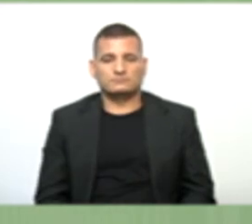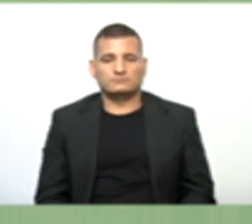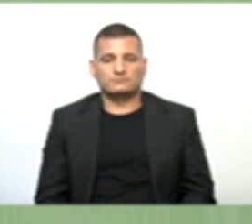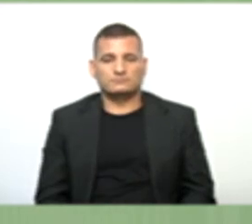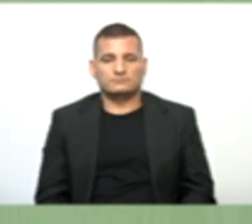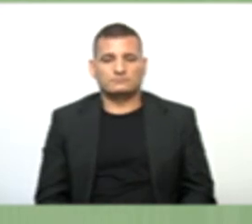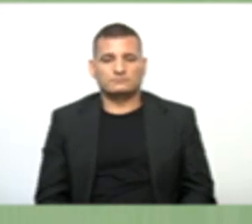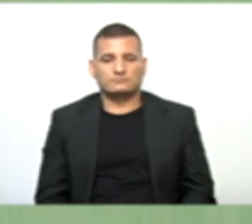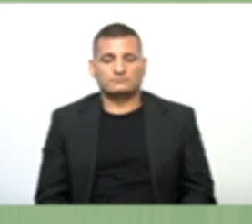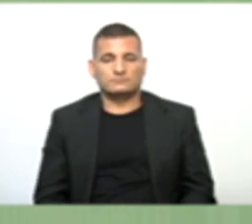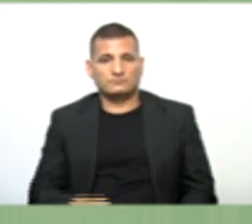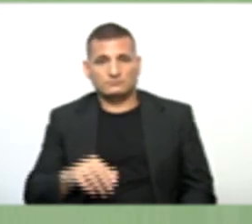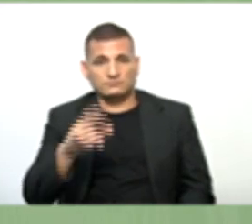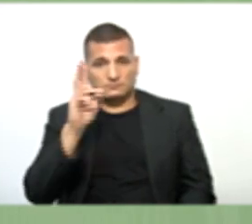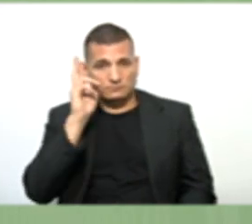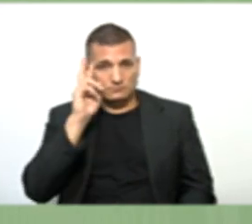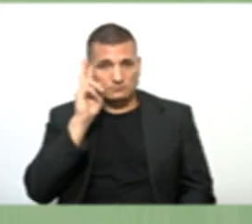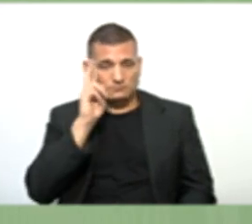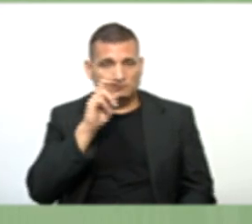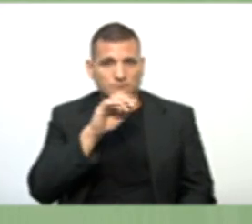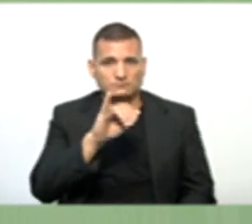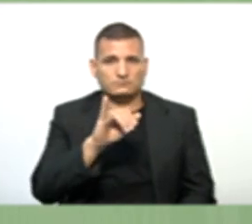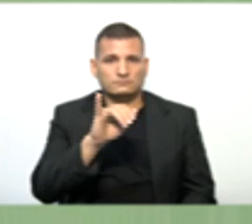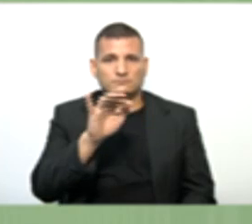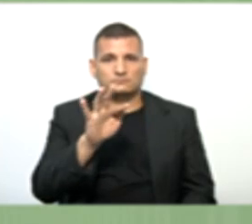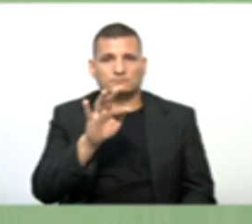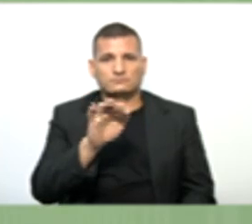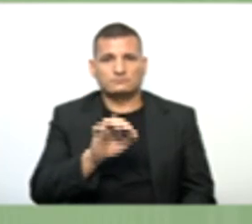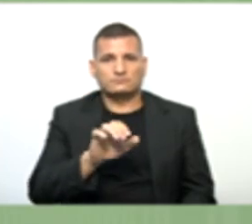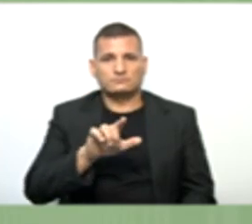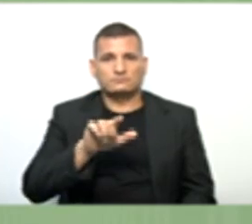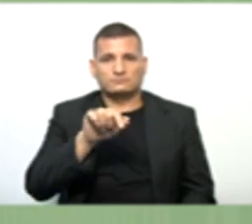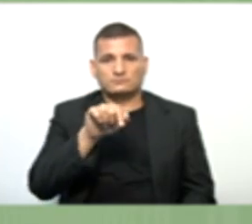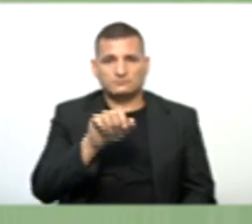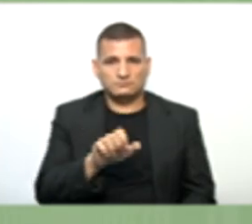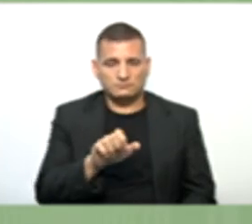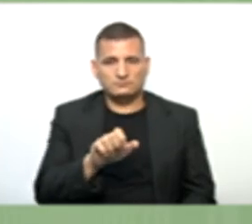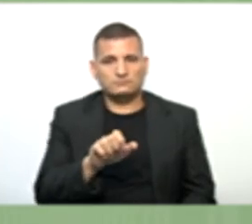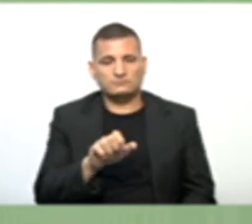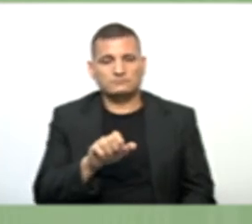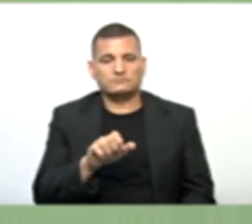O comando if-else, né, é baseado numa